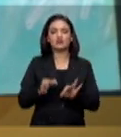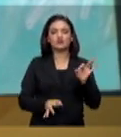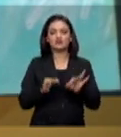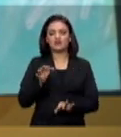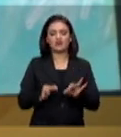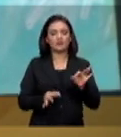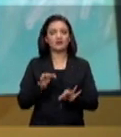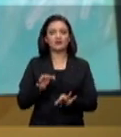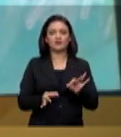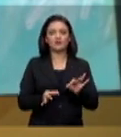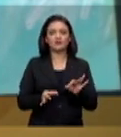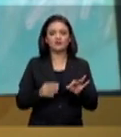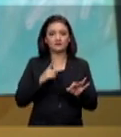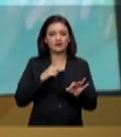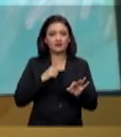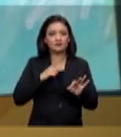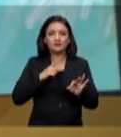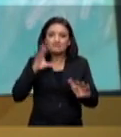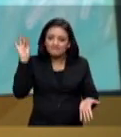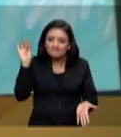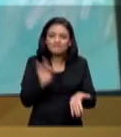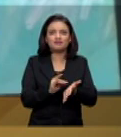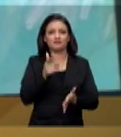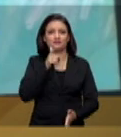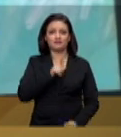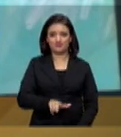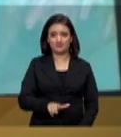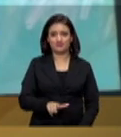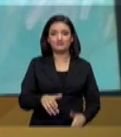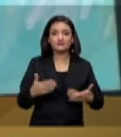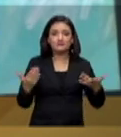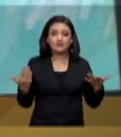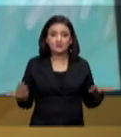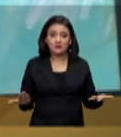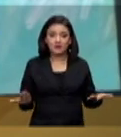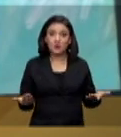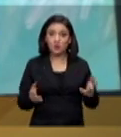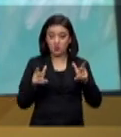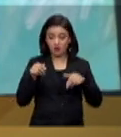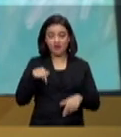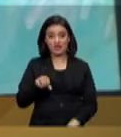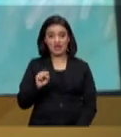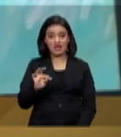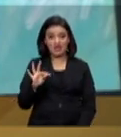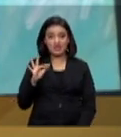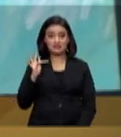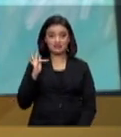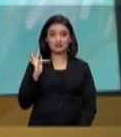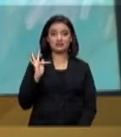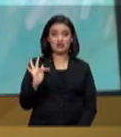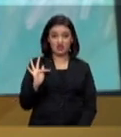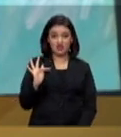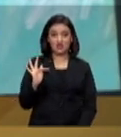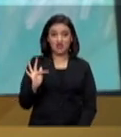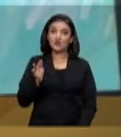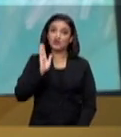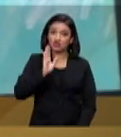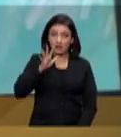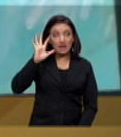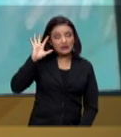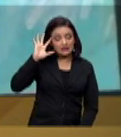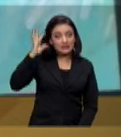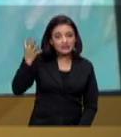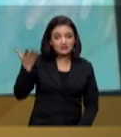o princípio da efetividade. De forma como esse tribunal, de maneira efetiva, decidiu